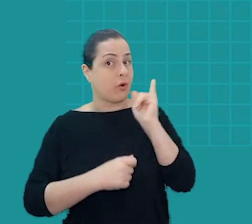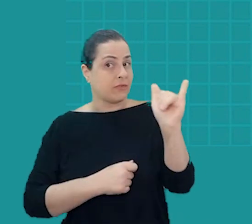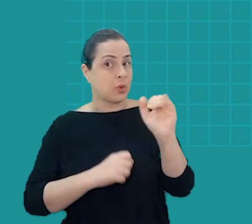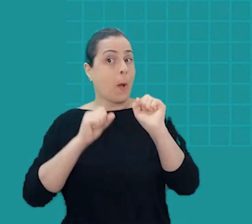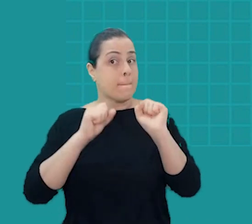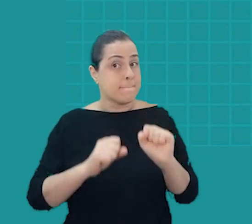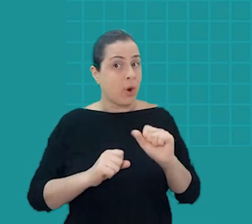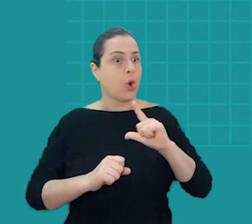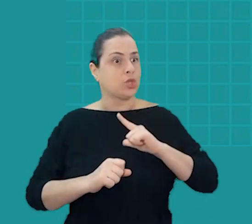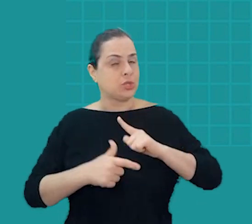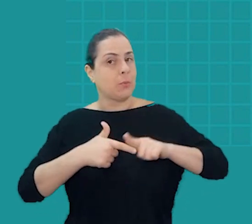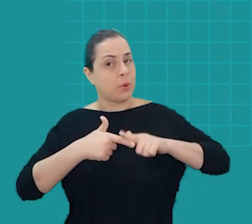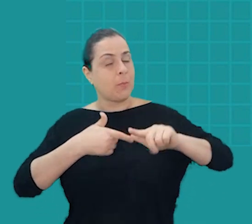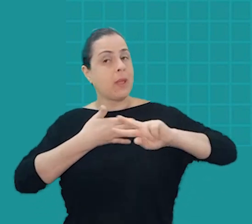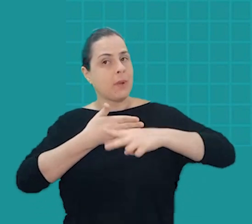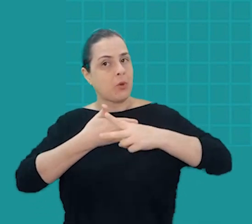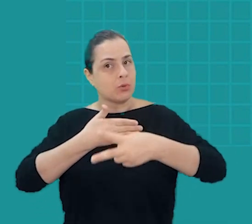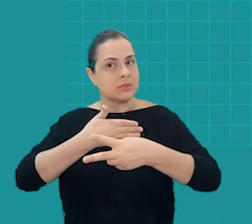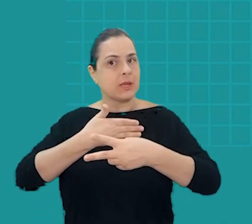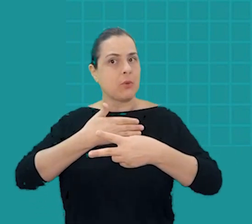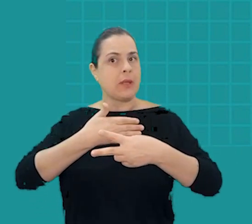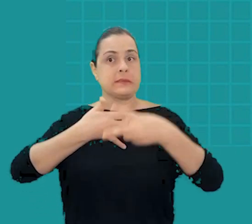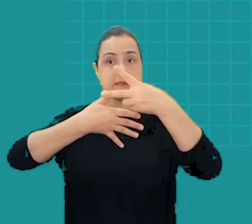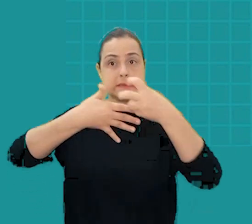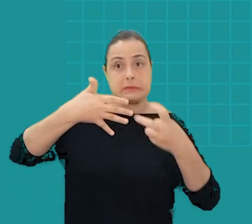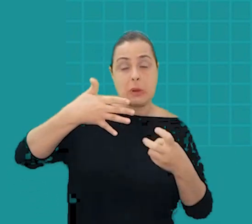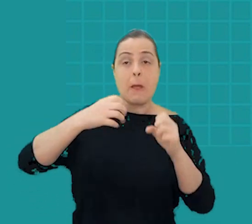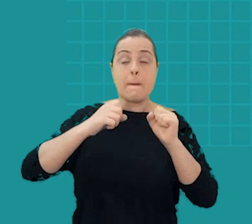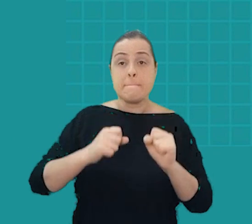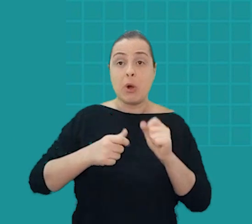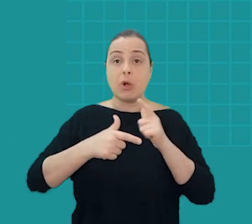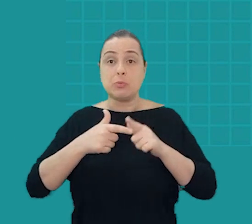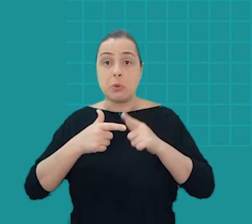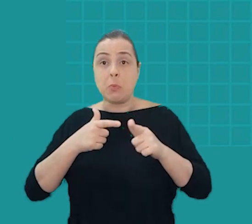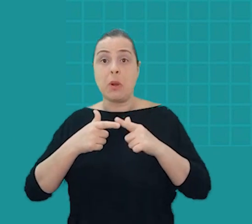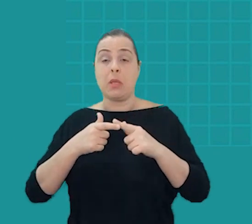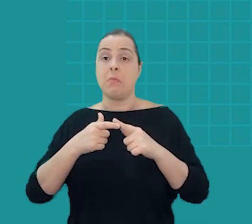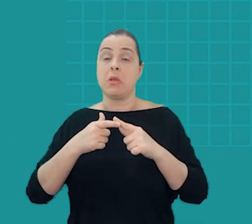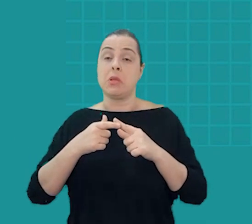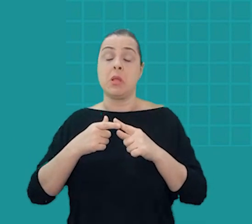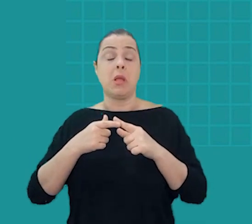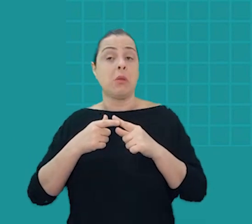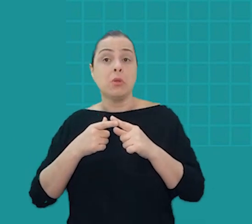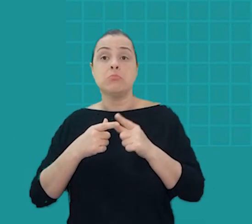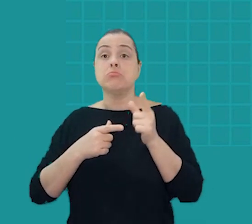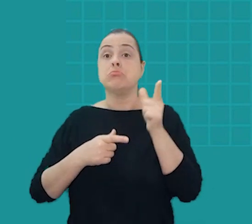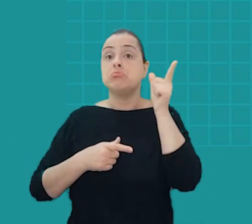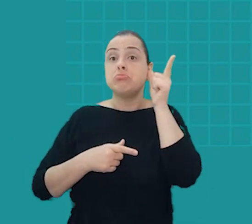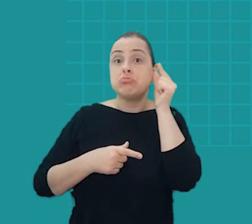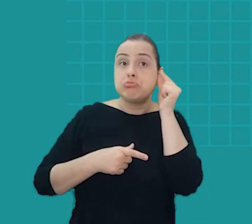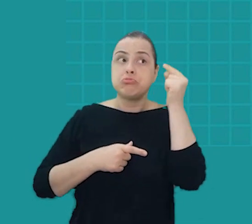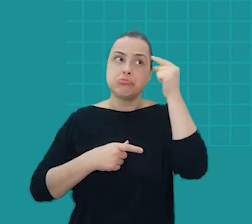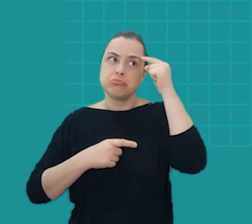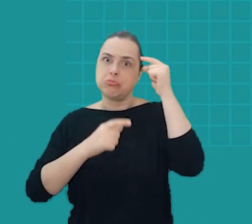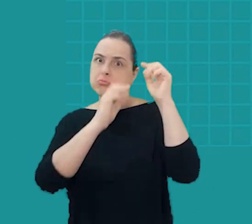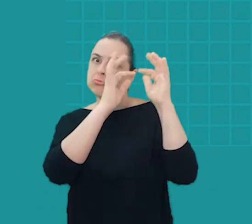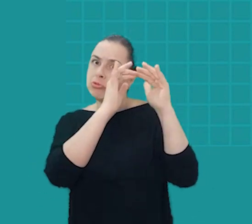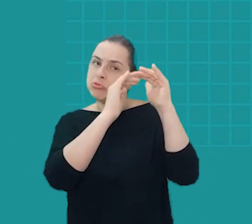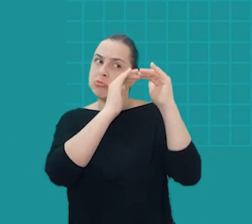pode ser neurológica, visual, auditiva, tal, mas por não ter um